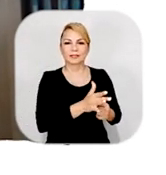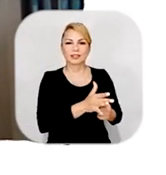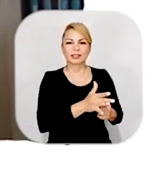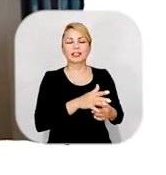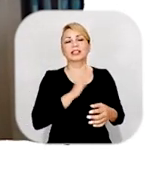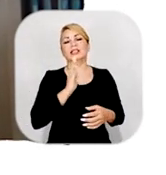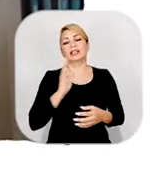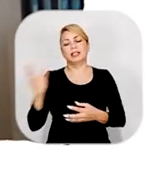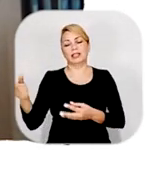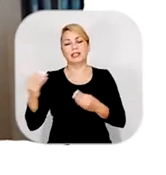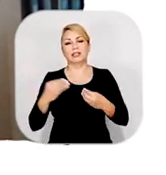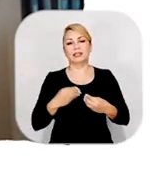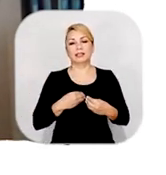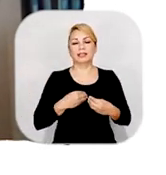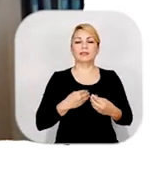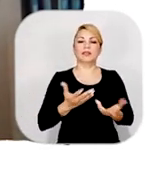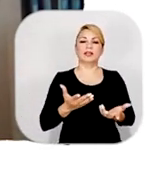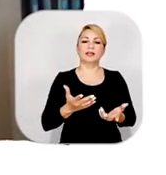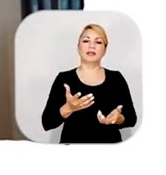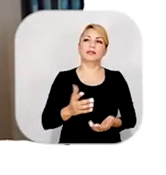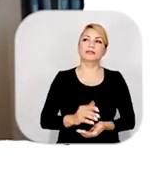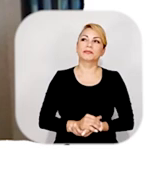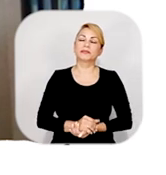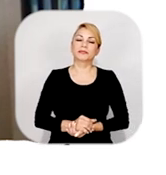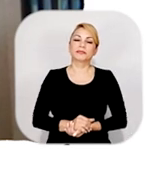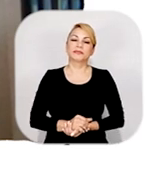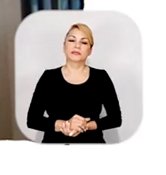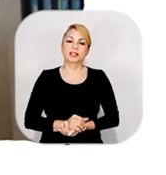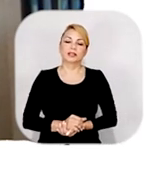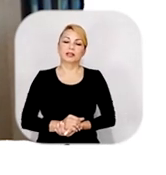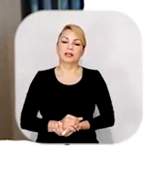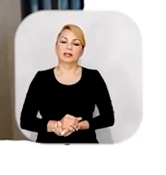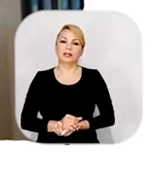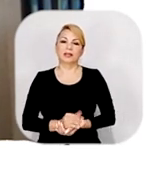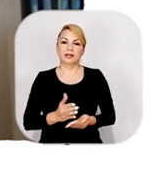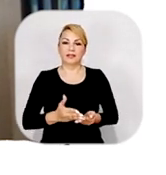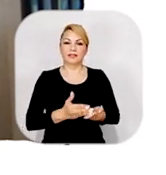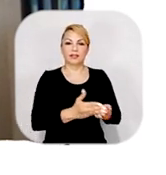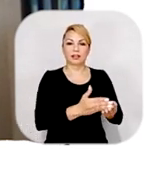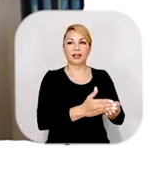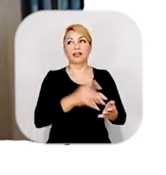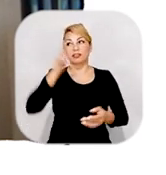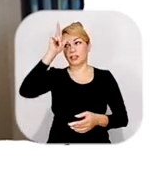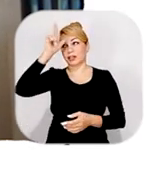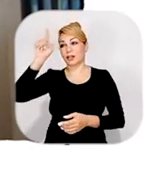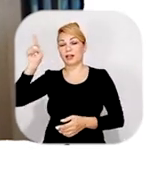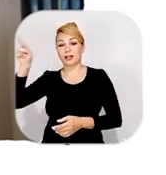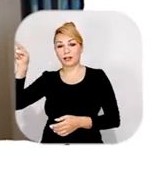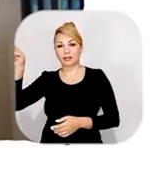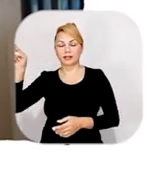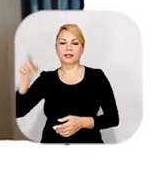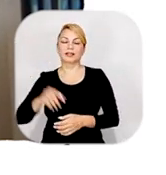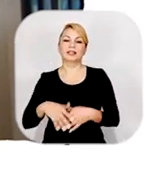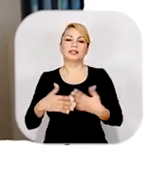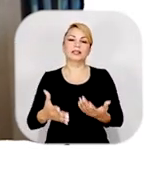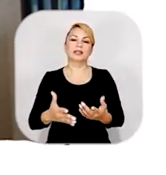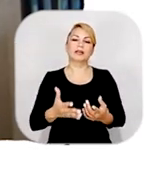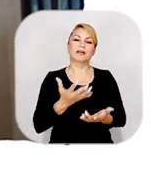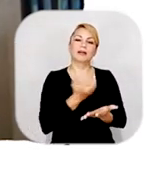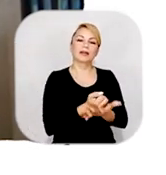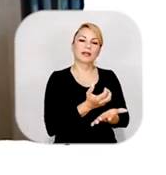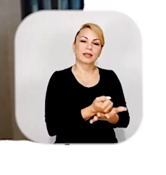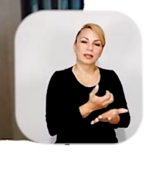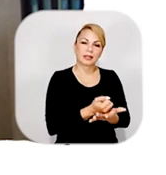recebeu quando ele já estava em viagem, enviaram para ele da Alemanha, né? E essas gravações com a guerra,